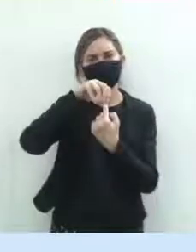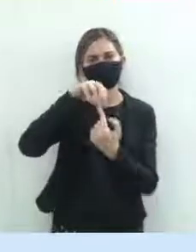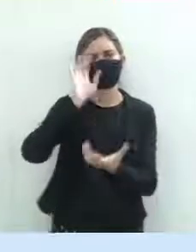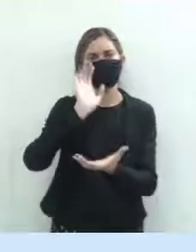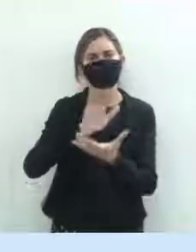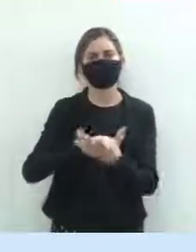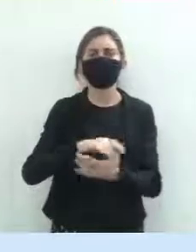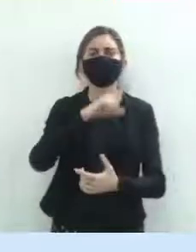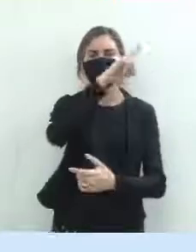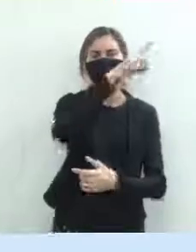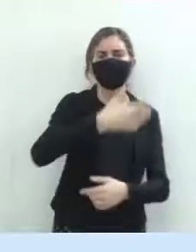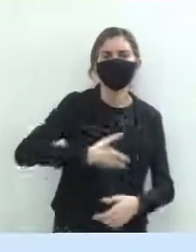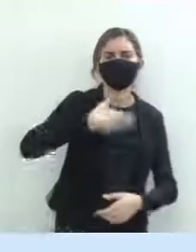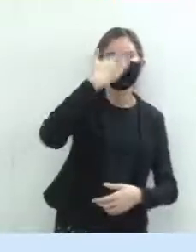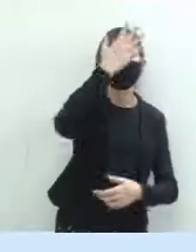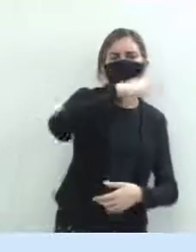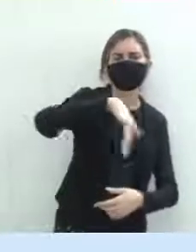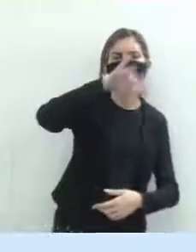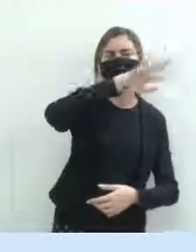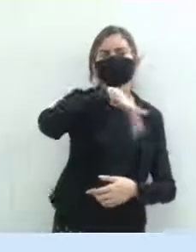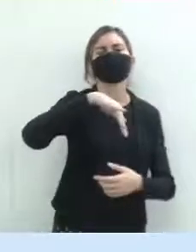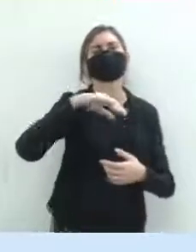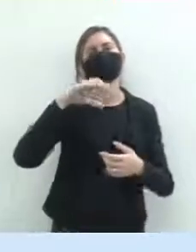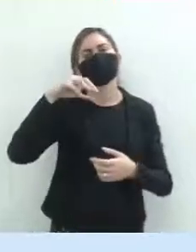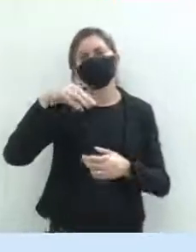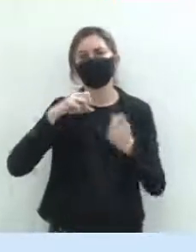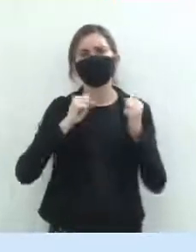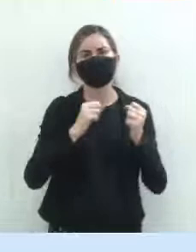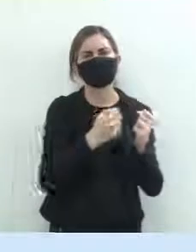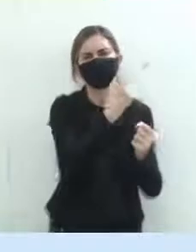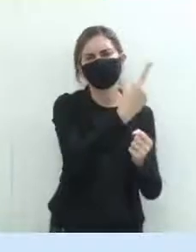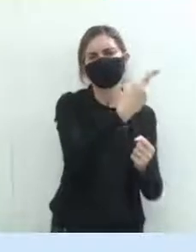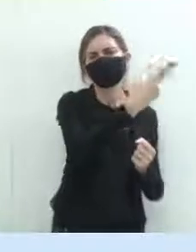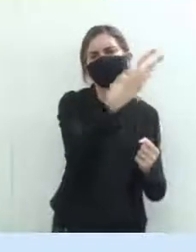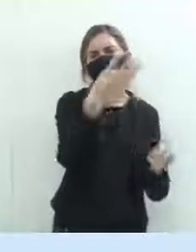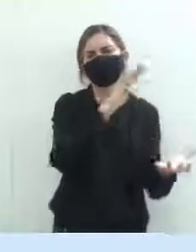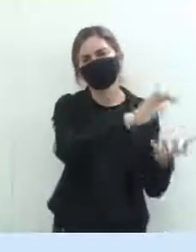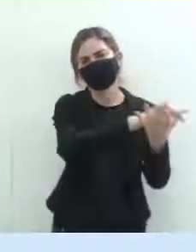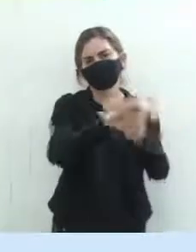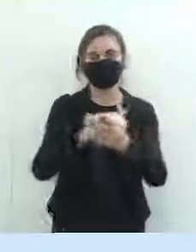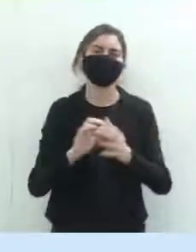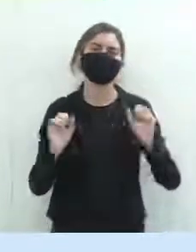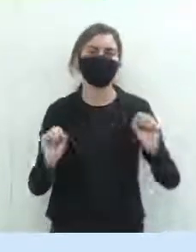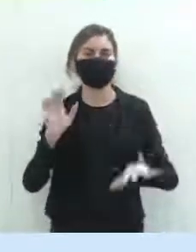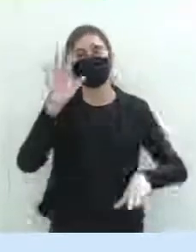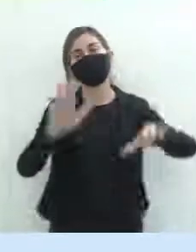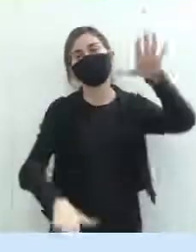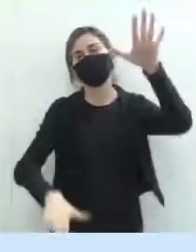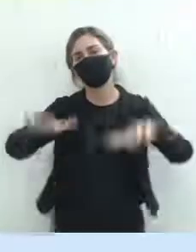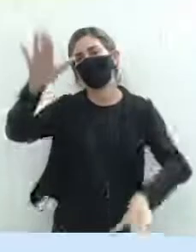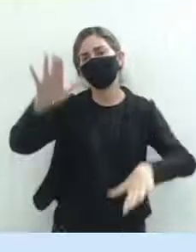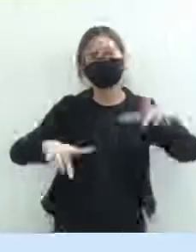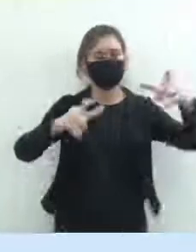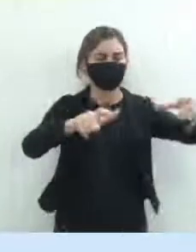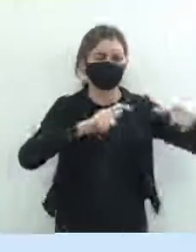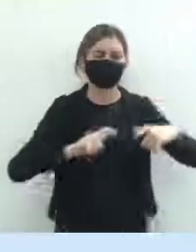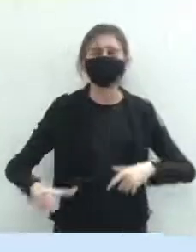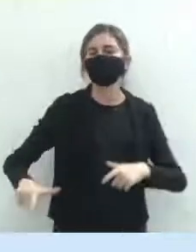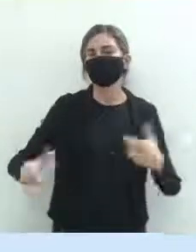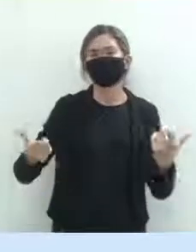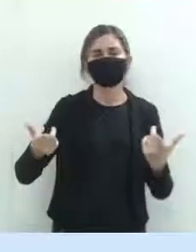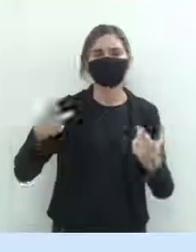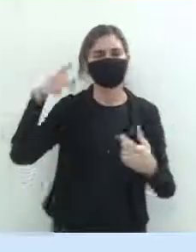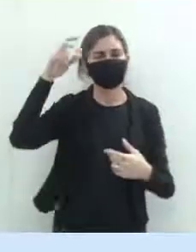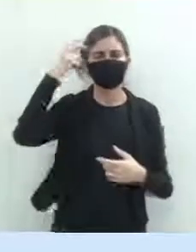poligâmico. No Oriente, ele pode ser monogâmico. Então, isso vai depender de cada cultura, de cada região e